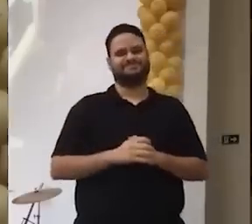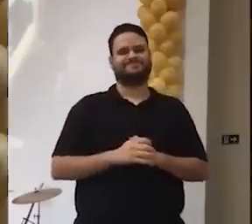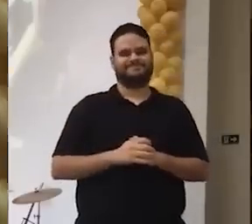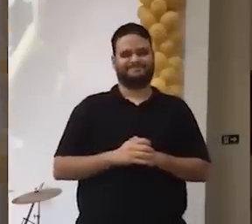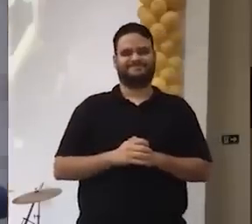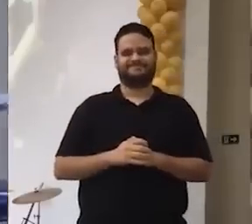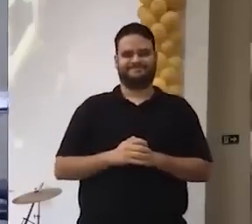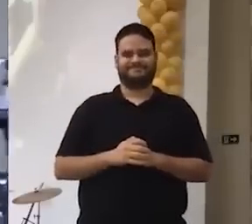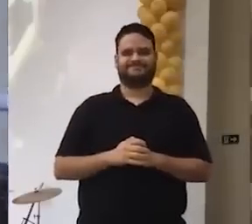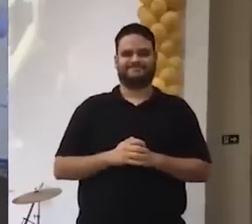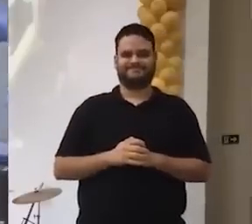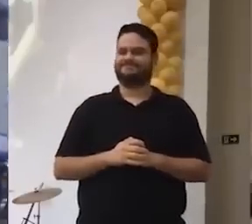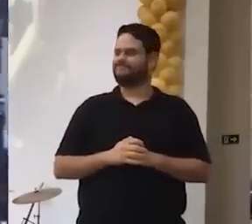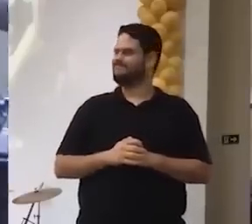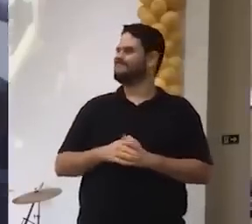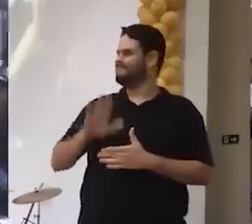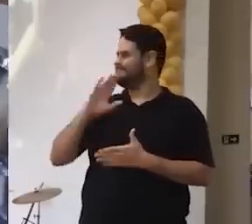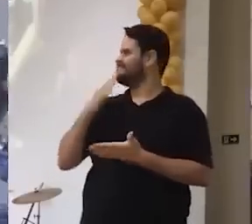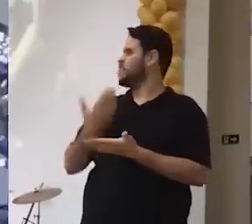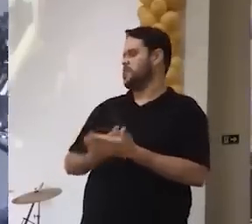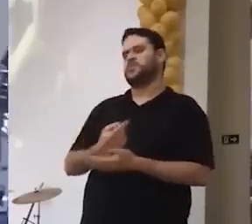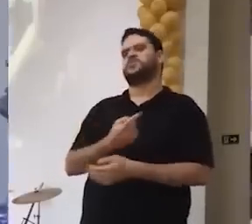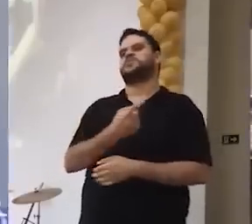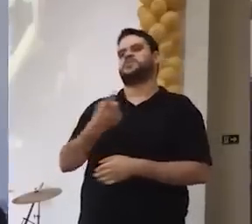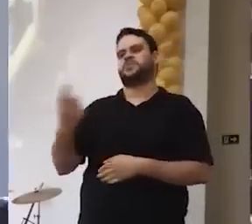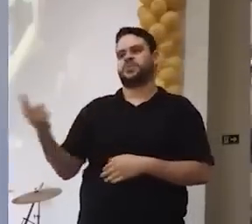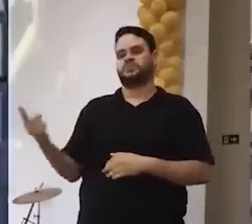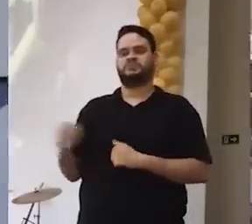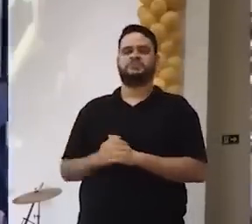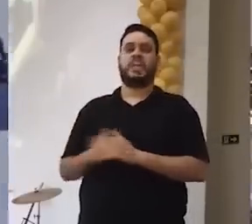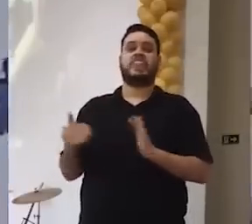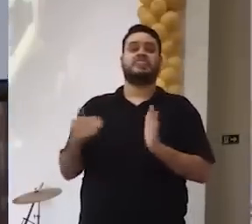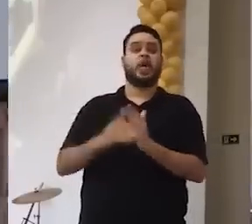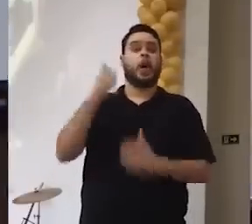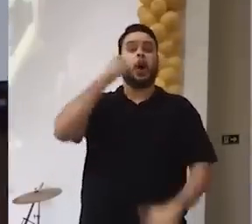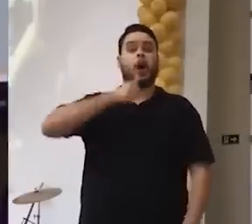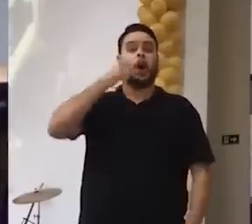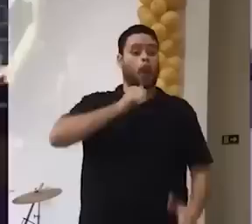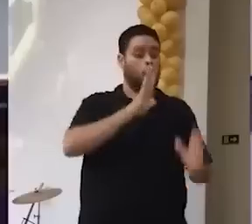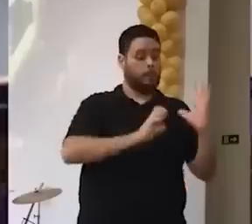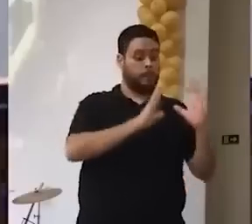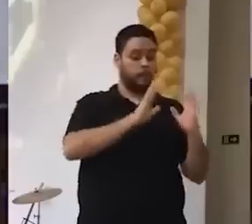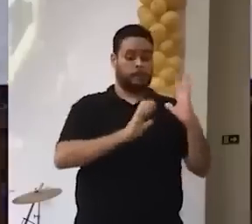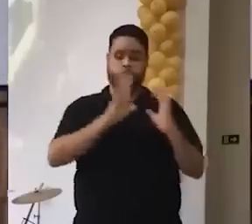Pasmem vocês, até as mulheres estavam brigando na igreja.